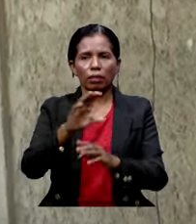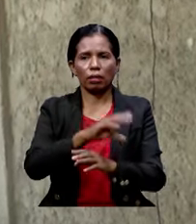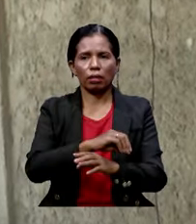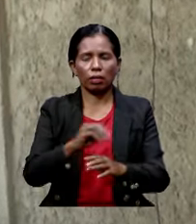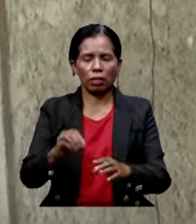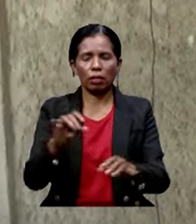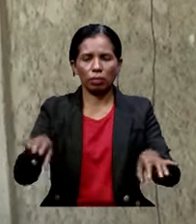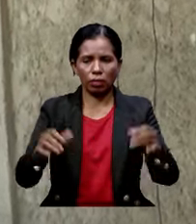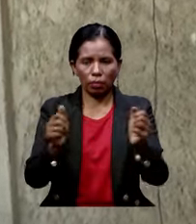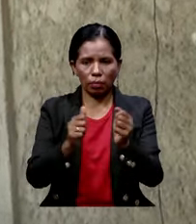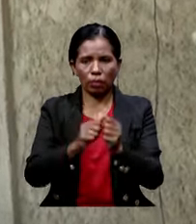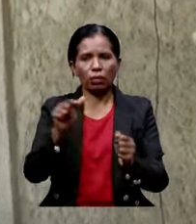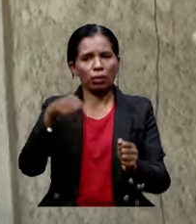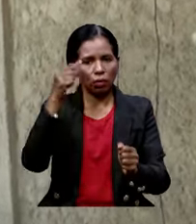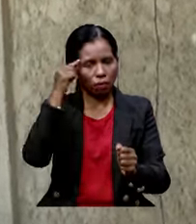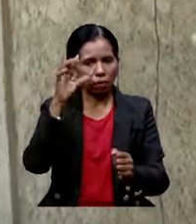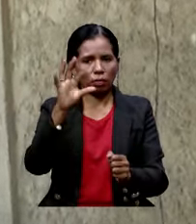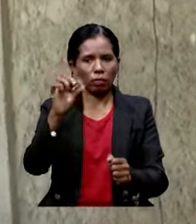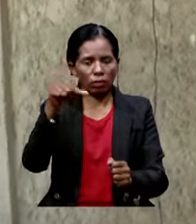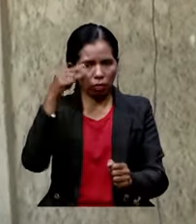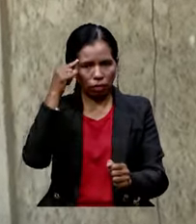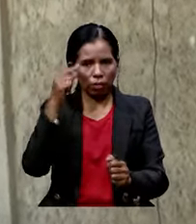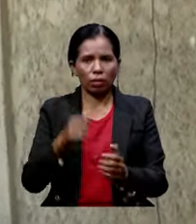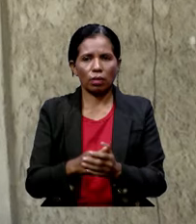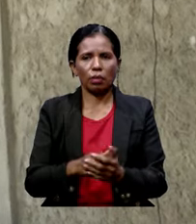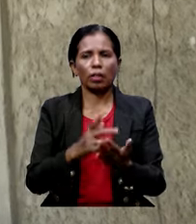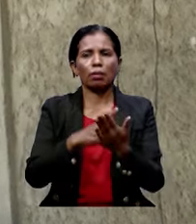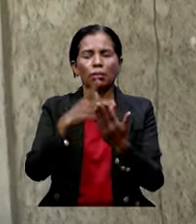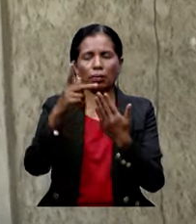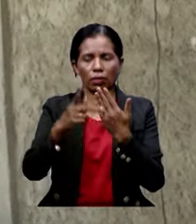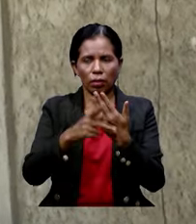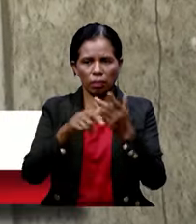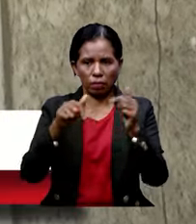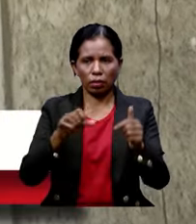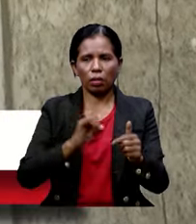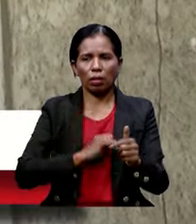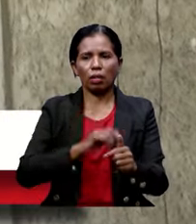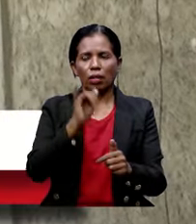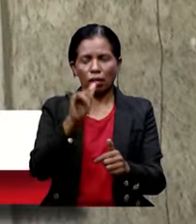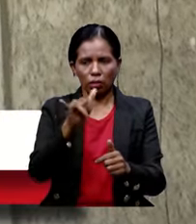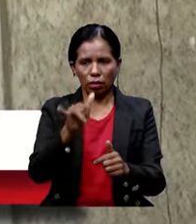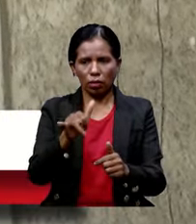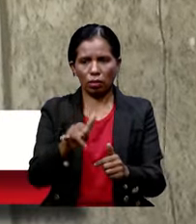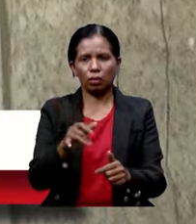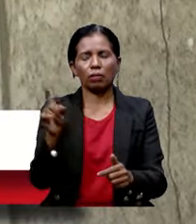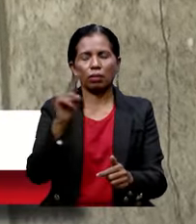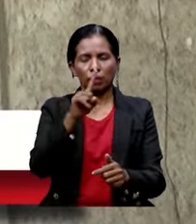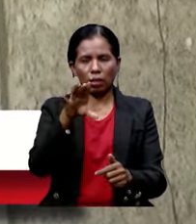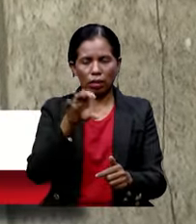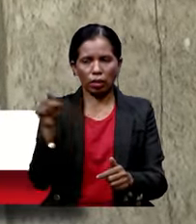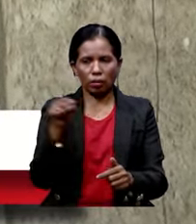ho governo, nonu governo, nia programa ida ne ia au aceita por 100%.